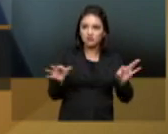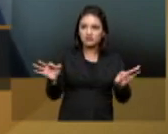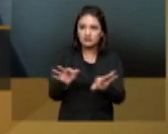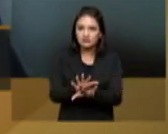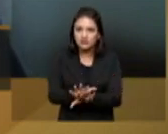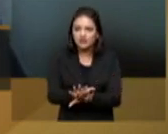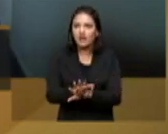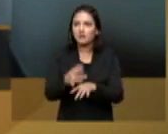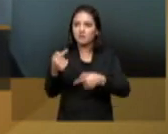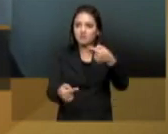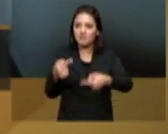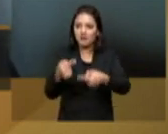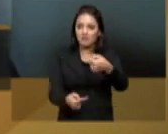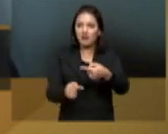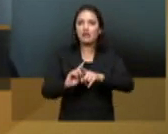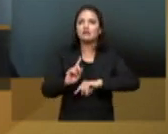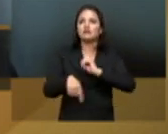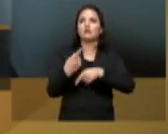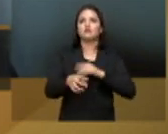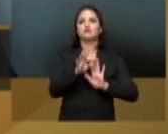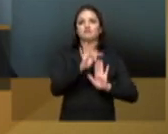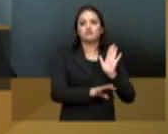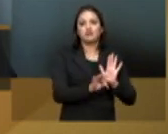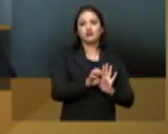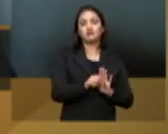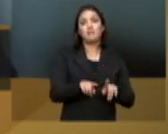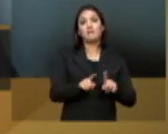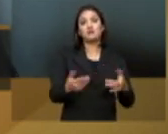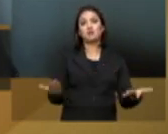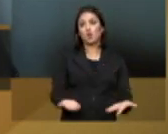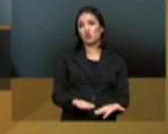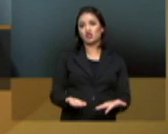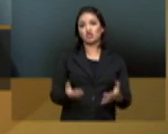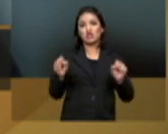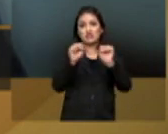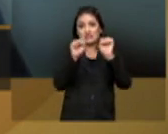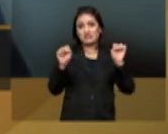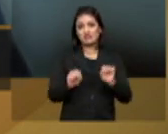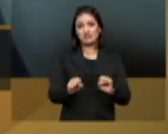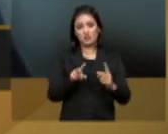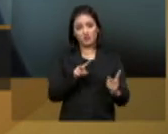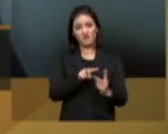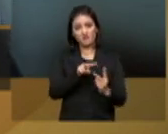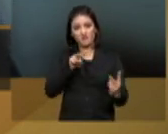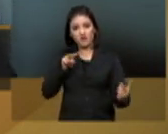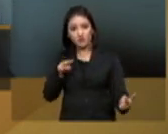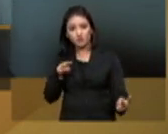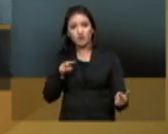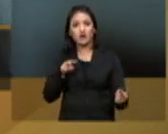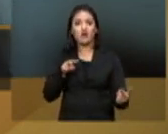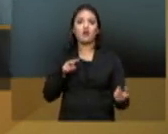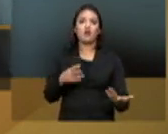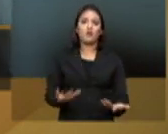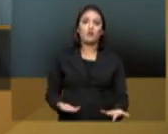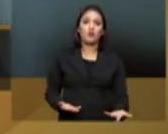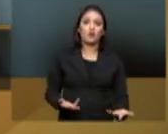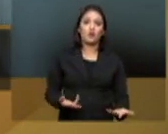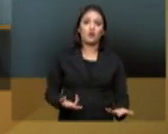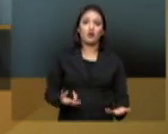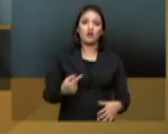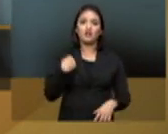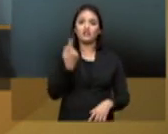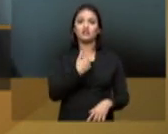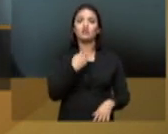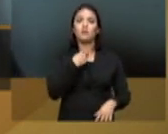do RE. Mas hoje, com esse sistema em que nós não podemos sobrepor a palavra um ao